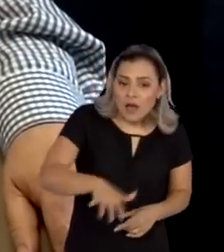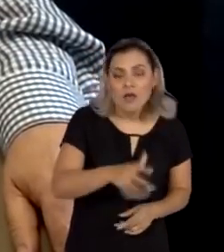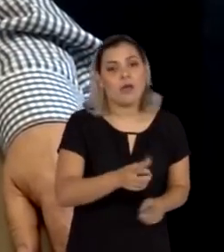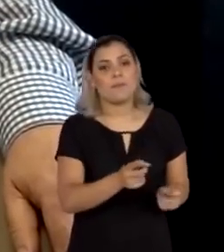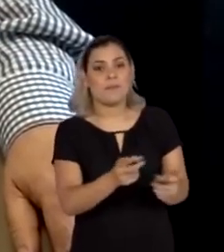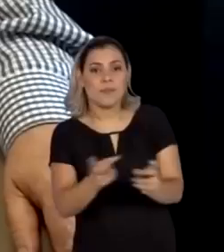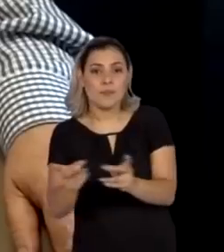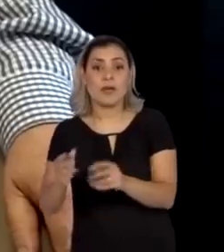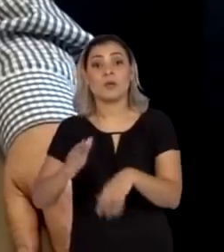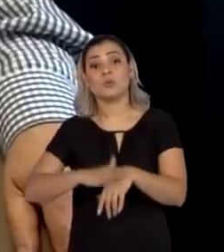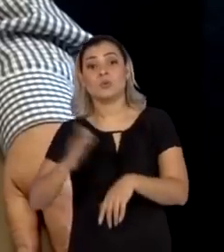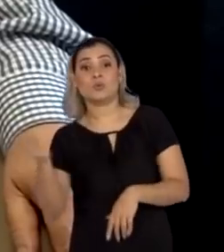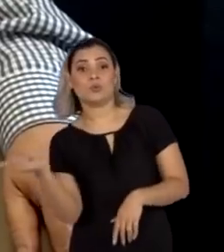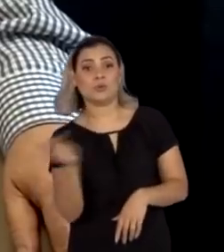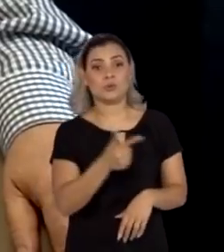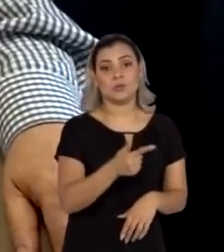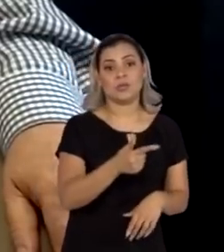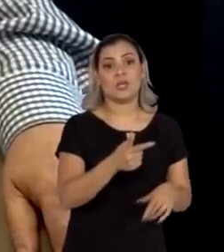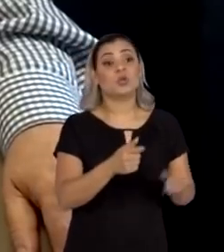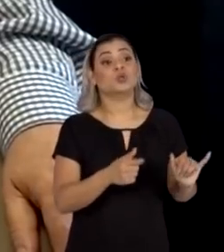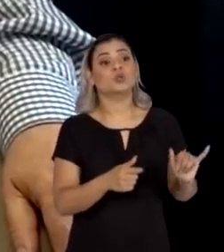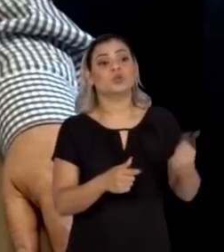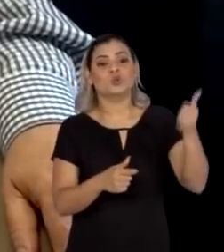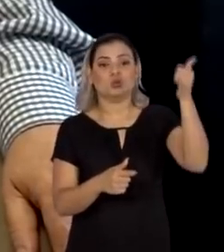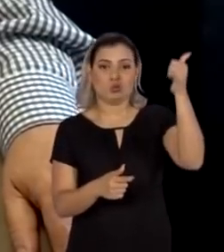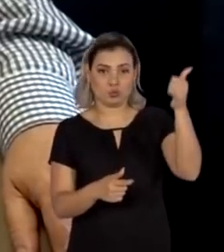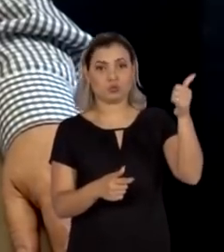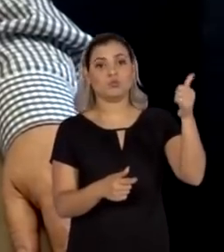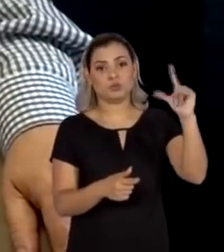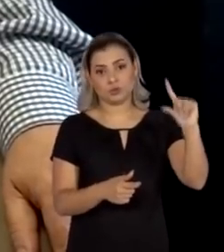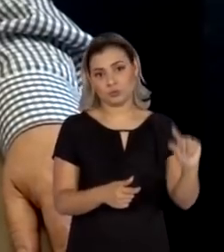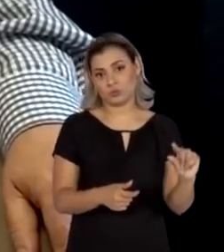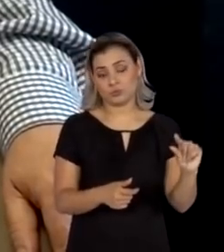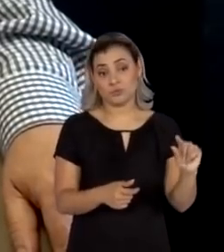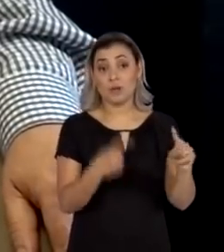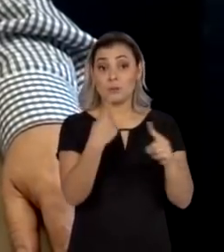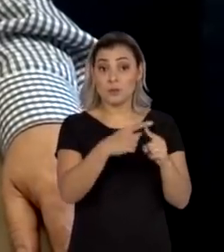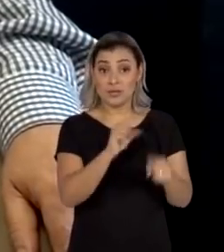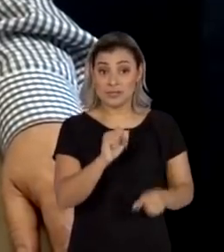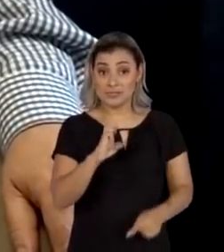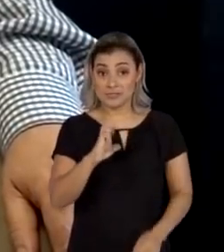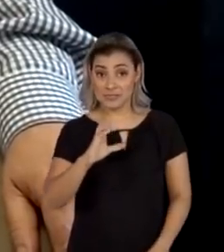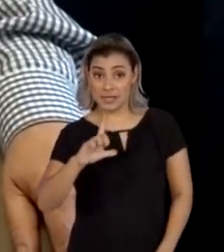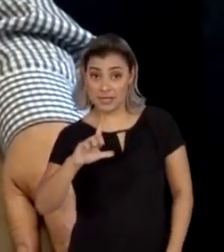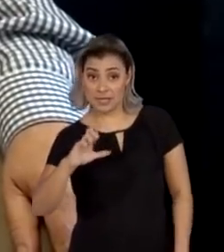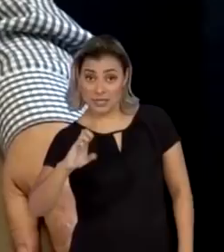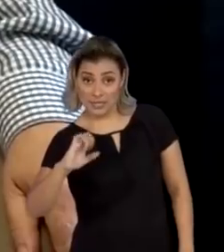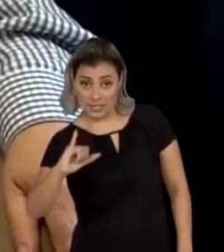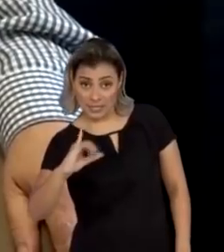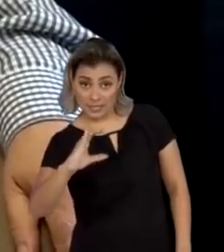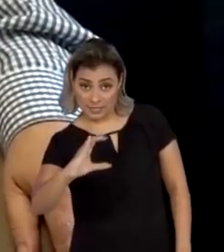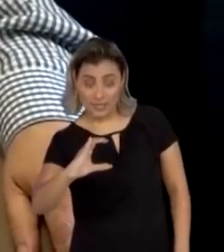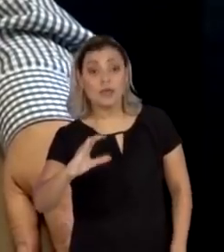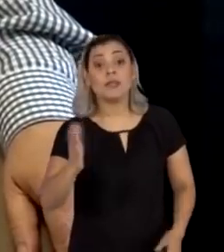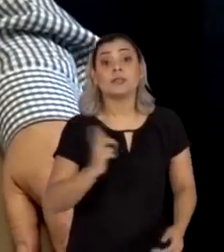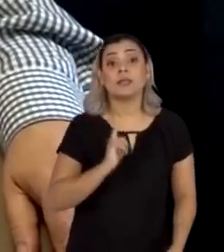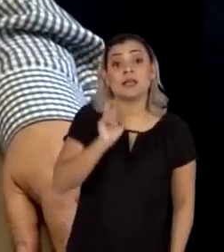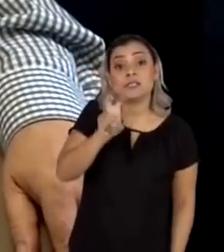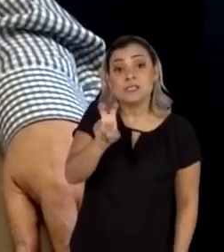mercadológico do que efetivamente de taxa de juros reduzida. Se a Selic está agora em